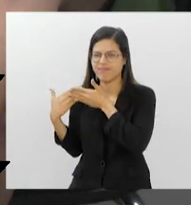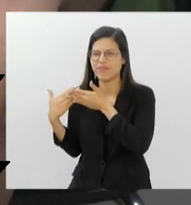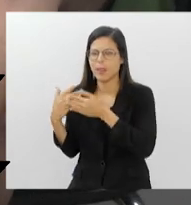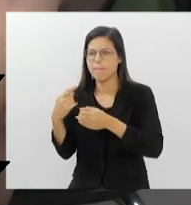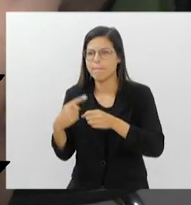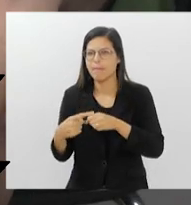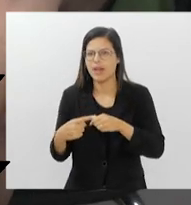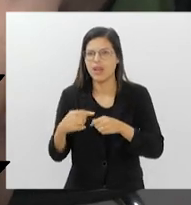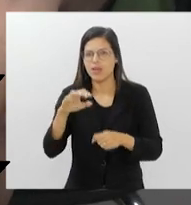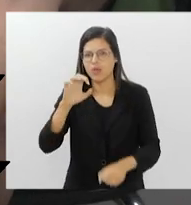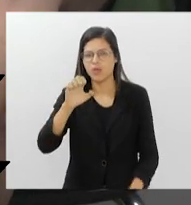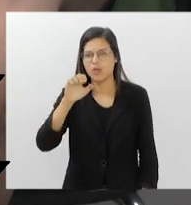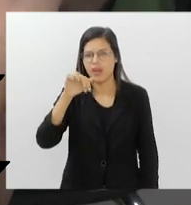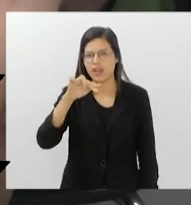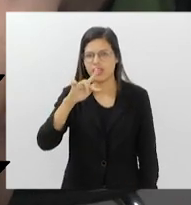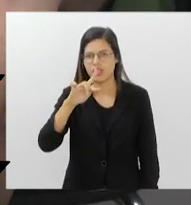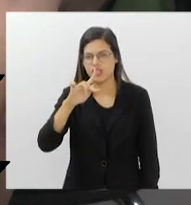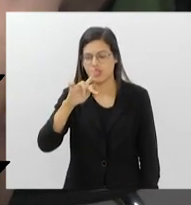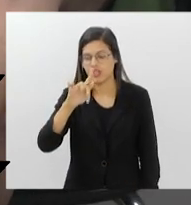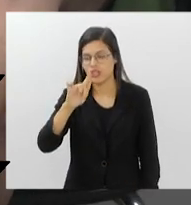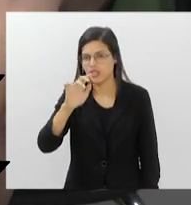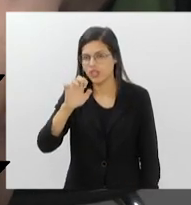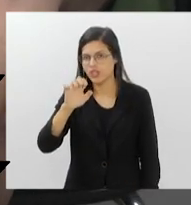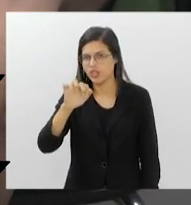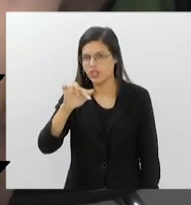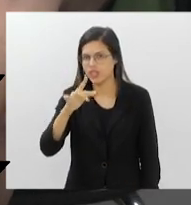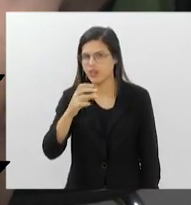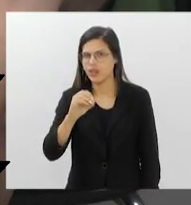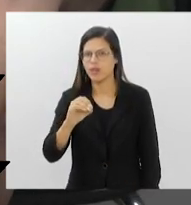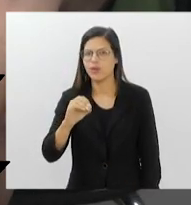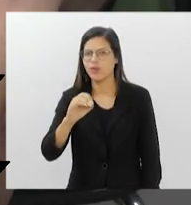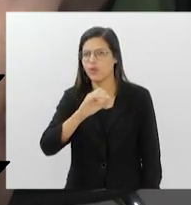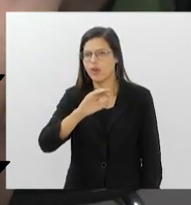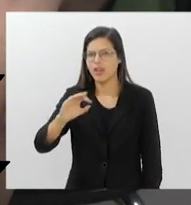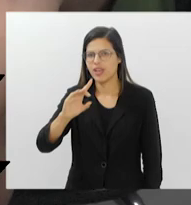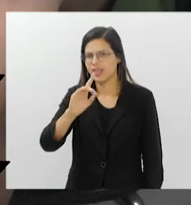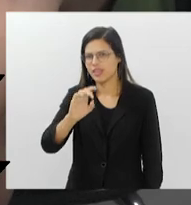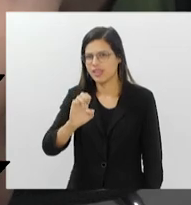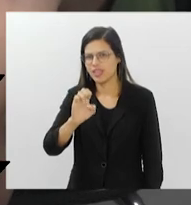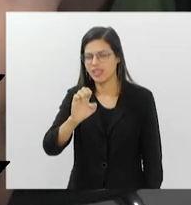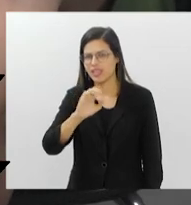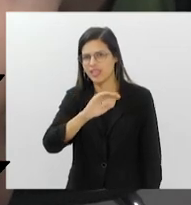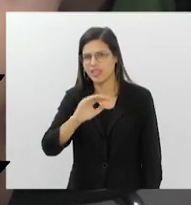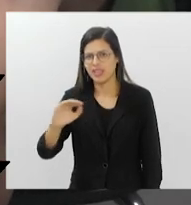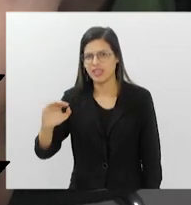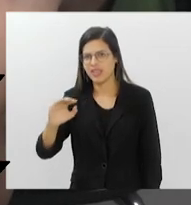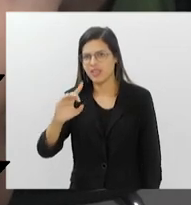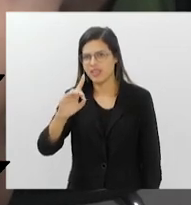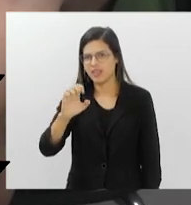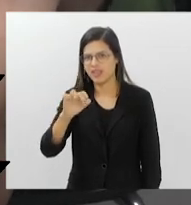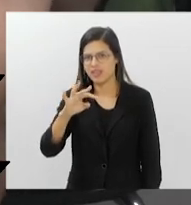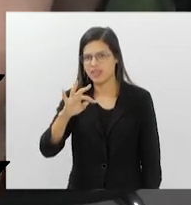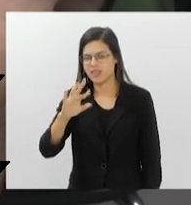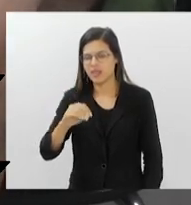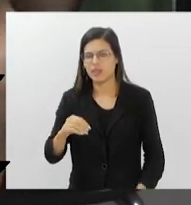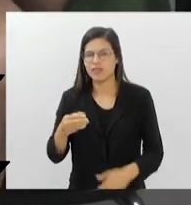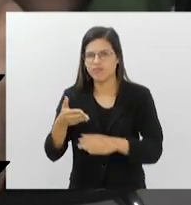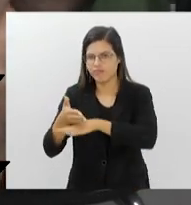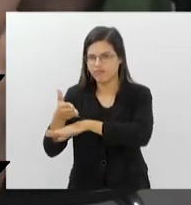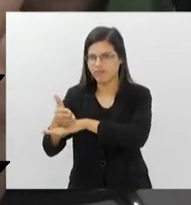Dentro na chave de ouro a gente tinha as igrejas para exatamente Celebrar as festas do